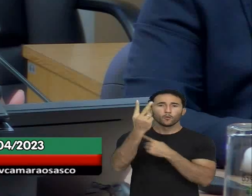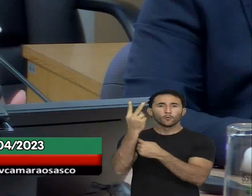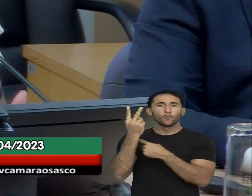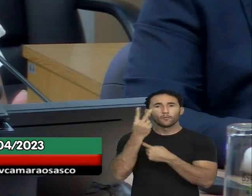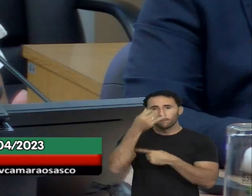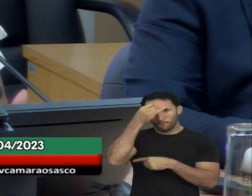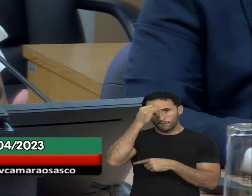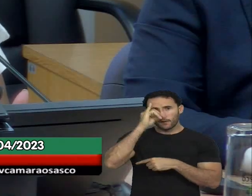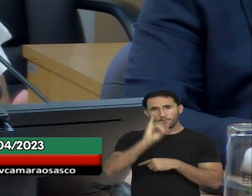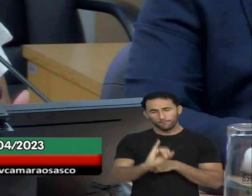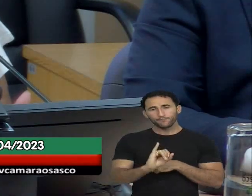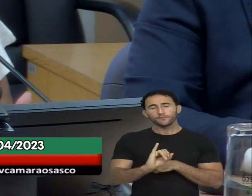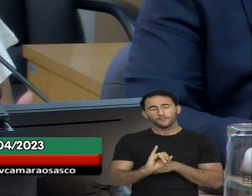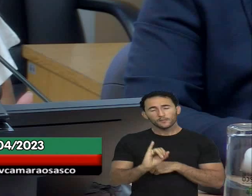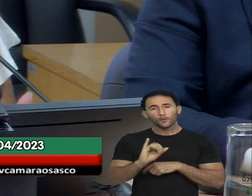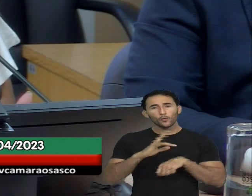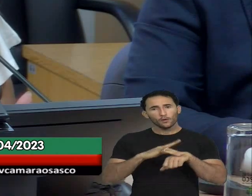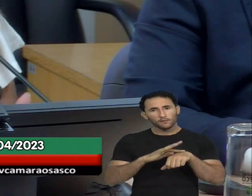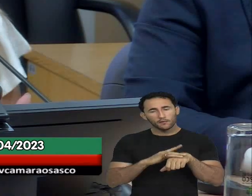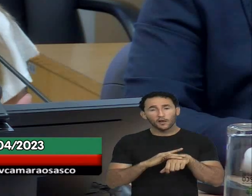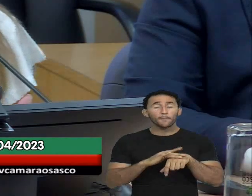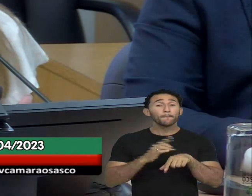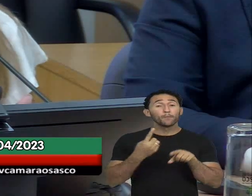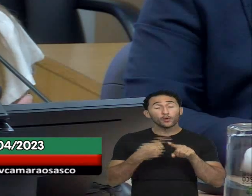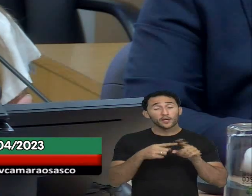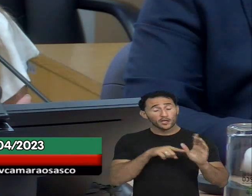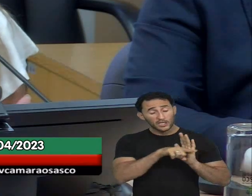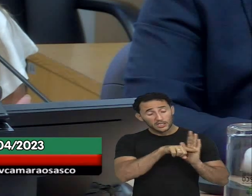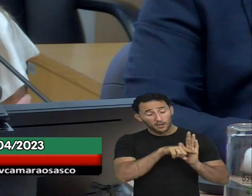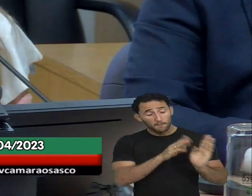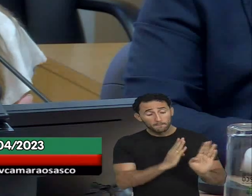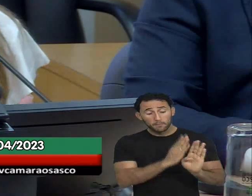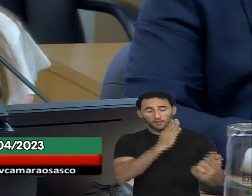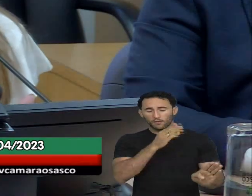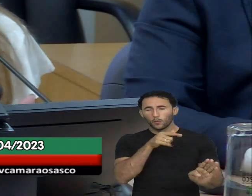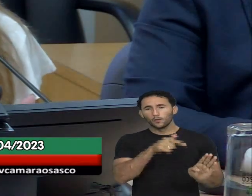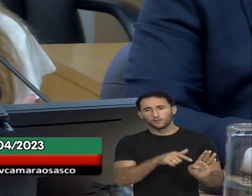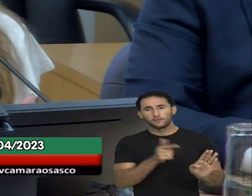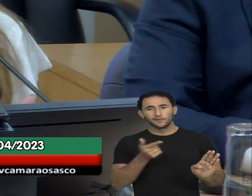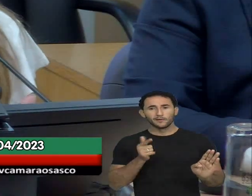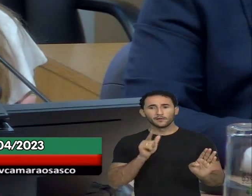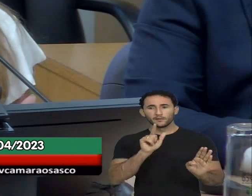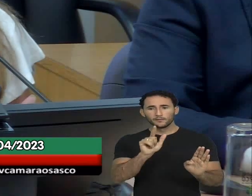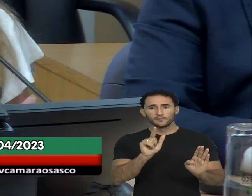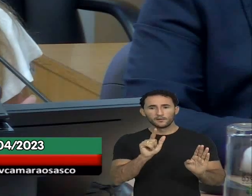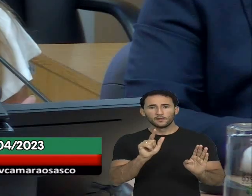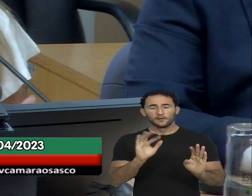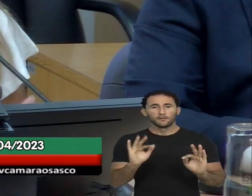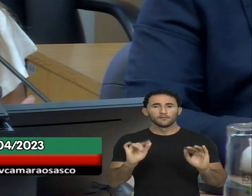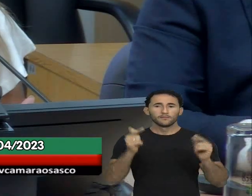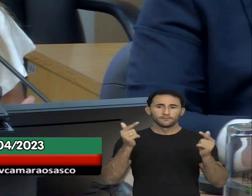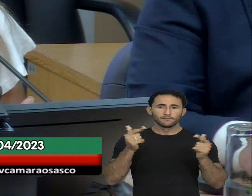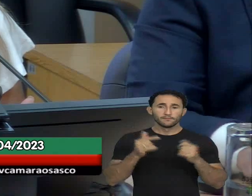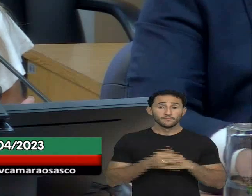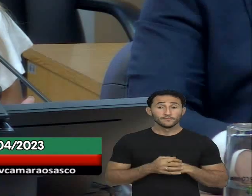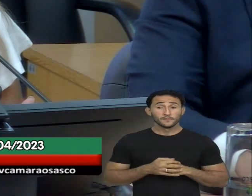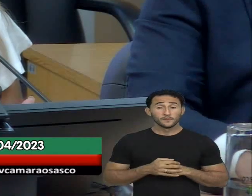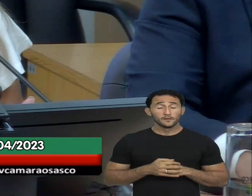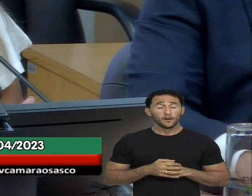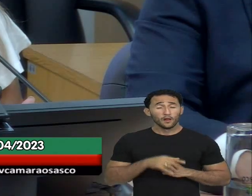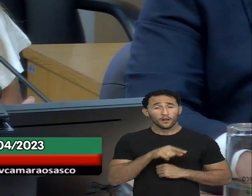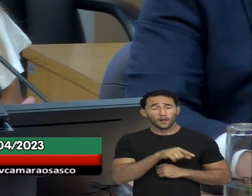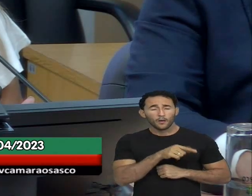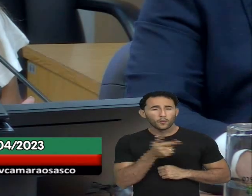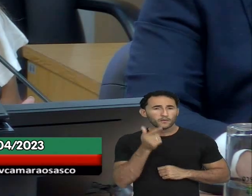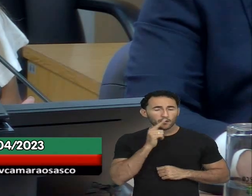ser avisada ali no exame, como ela até falou mesmo, do enzimas, né? Isso, enzimas cardíacas. E já vai ali